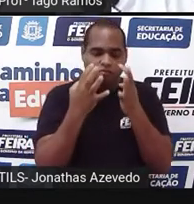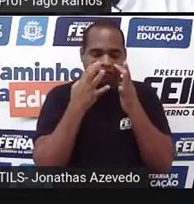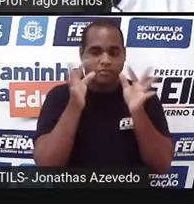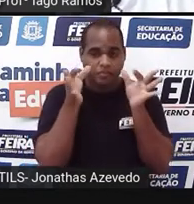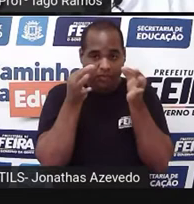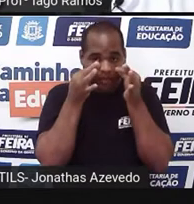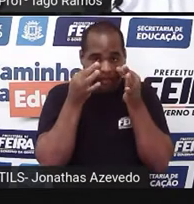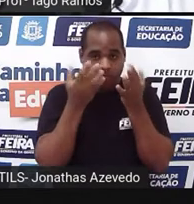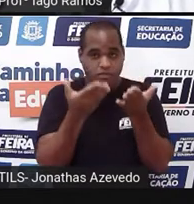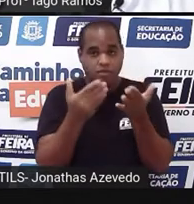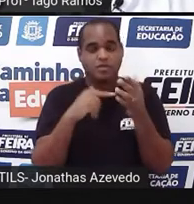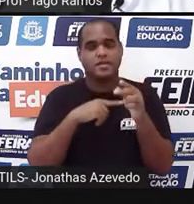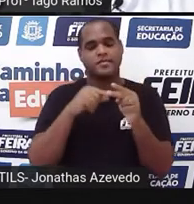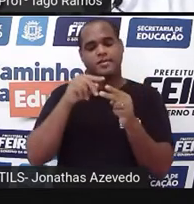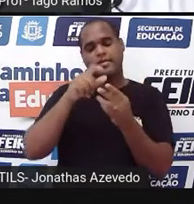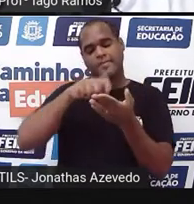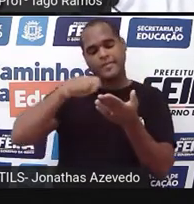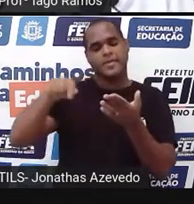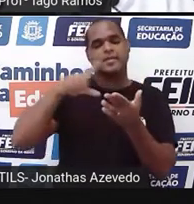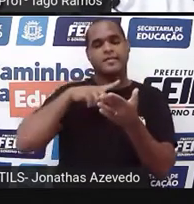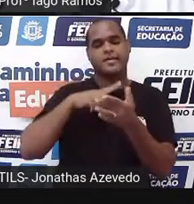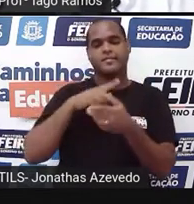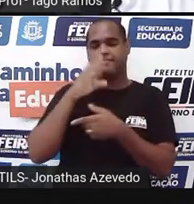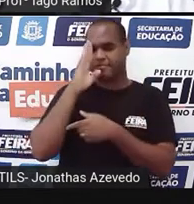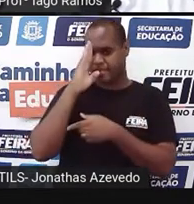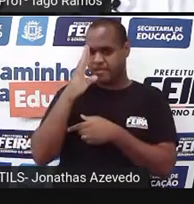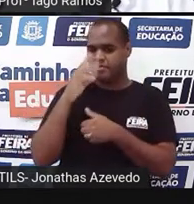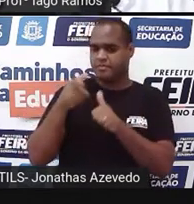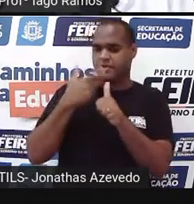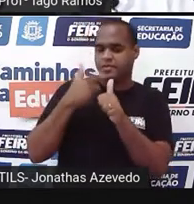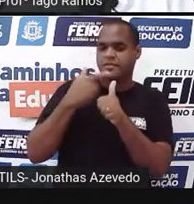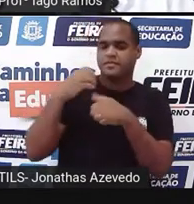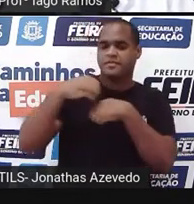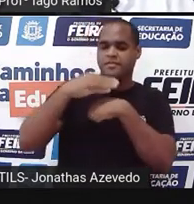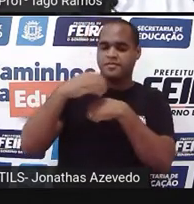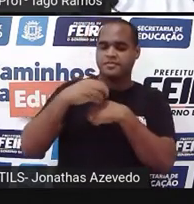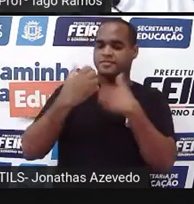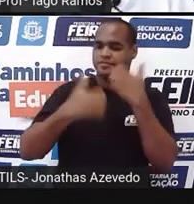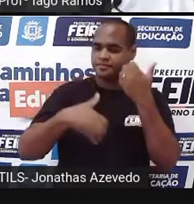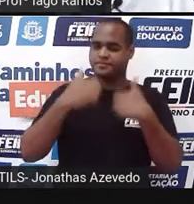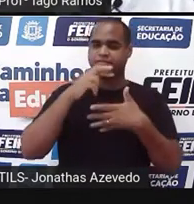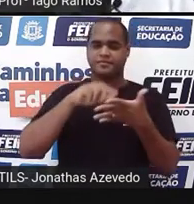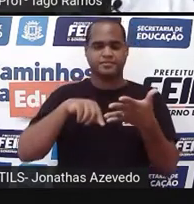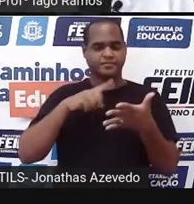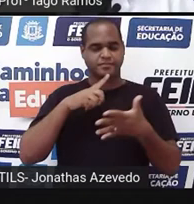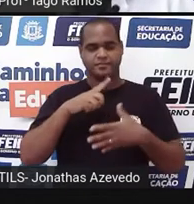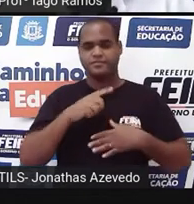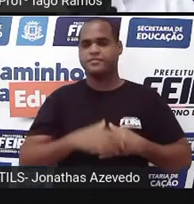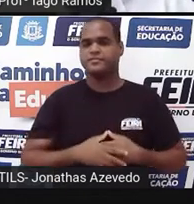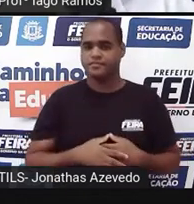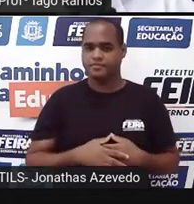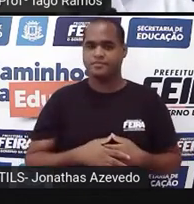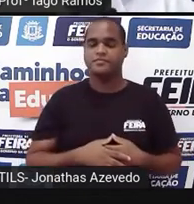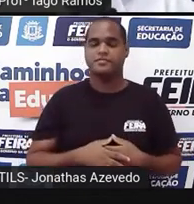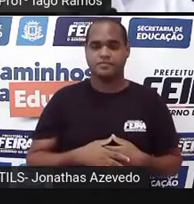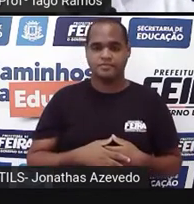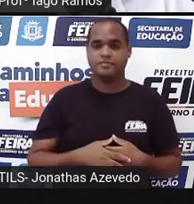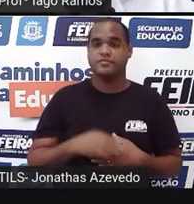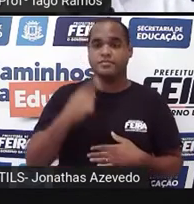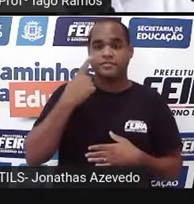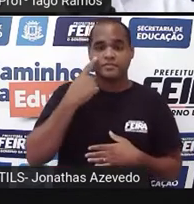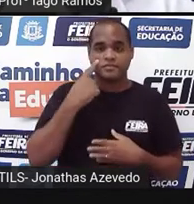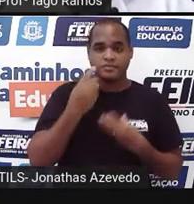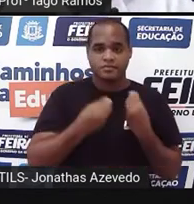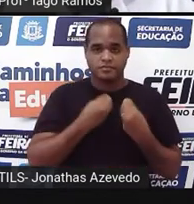e a gente foi anotando as principais informações e como é que a gente fez isso vem aqui